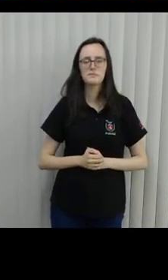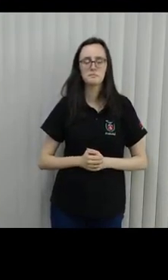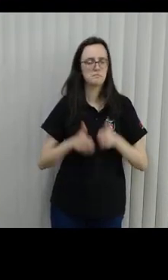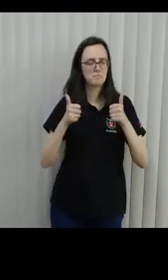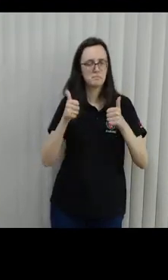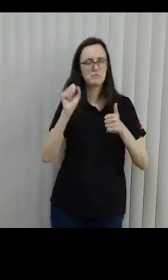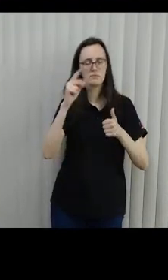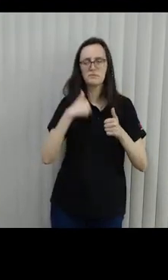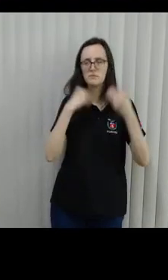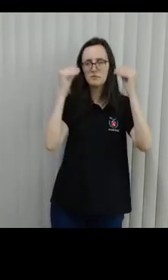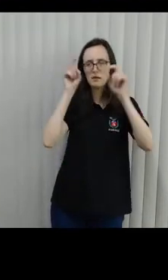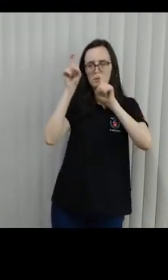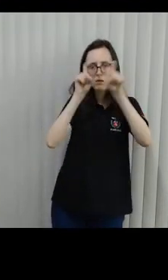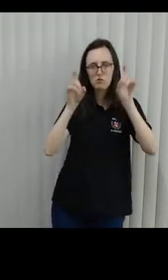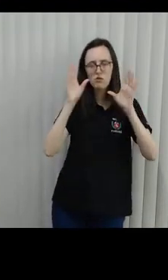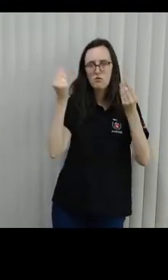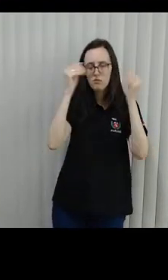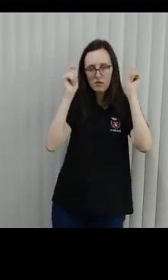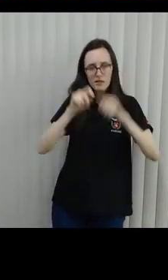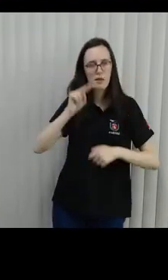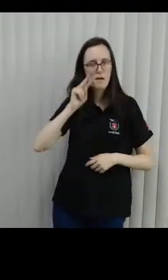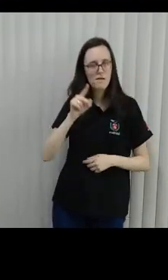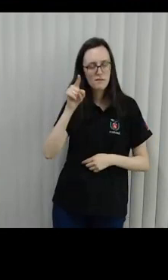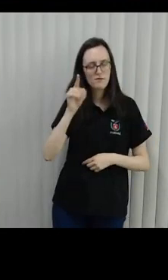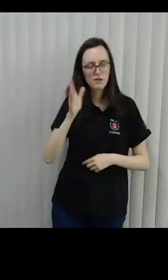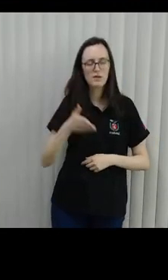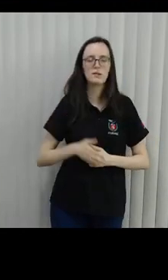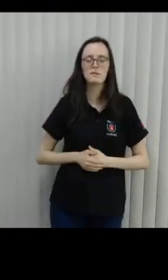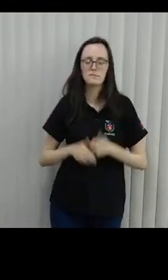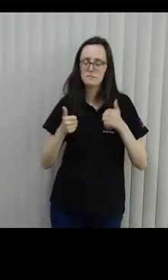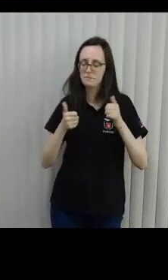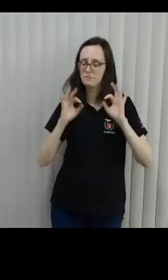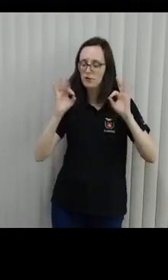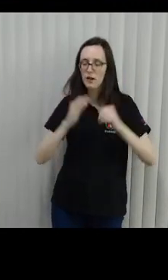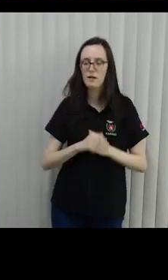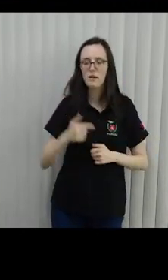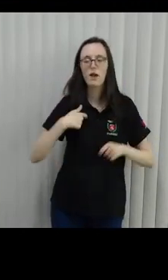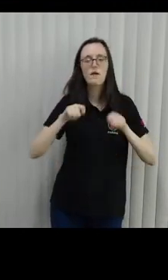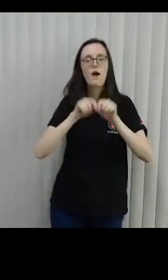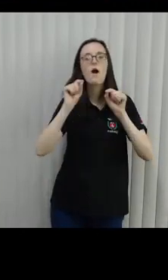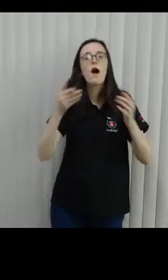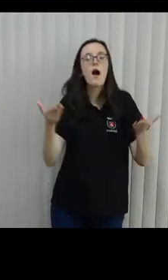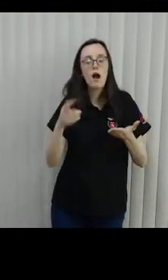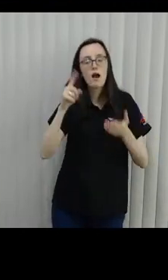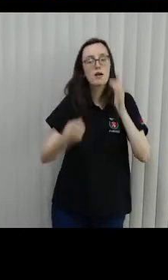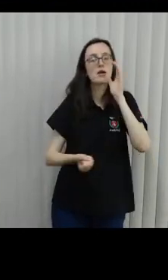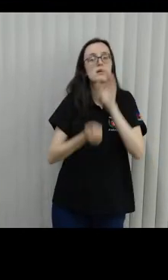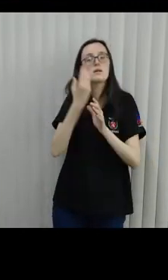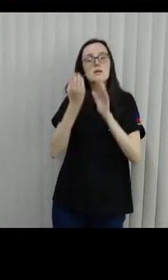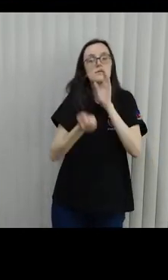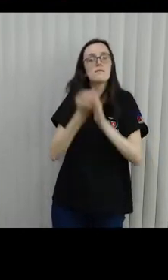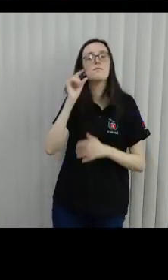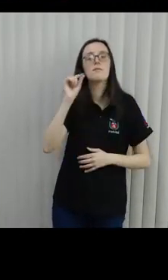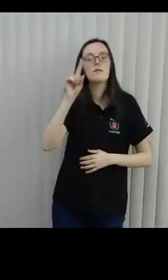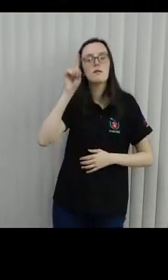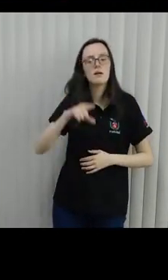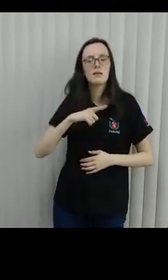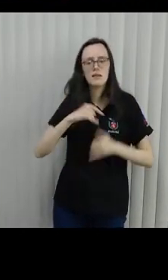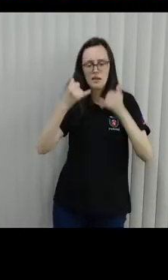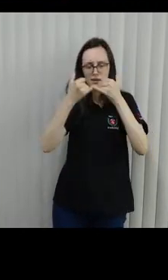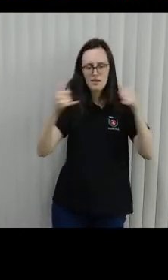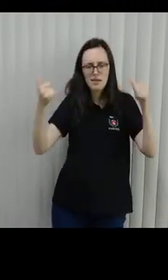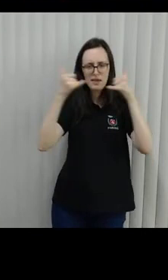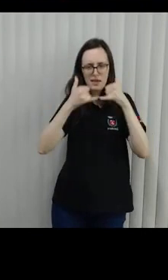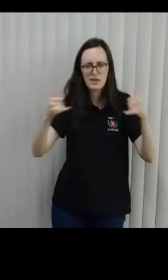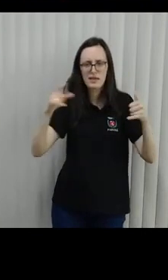Beleza? Coloquei aqui uns pontinhos, ó. Tá dando para ver esses pontinhos. Maravilha. O que eu vou fazer agora vai ser criar umas linhas, né? Alguns